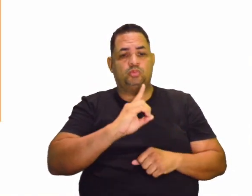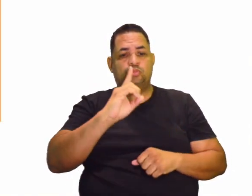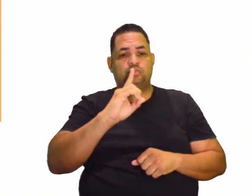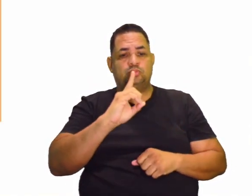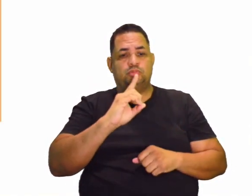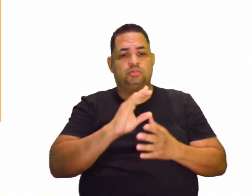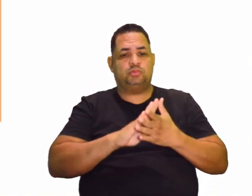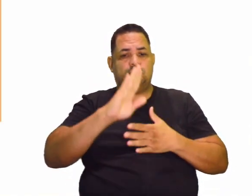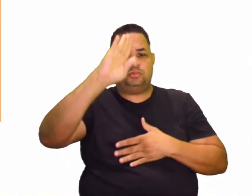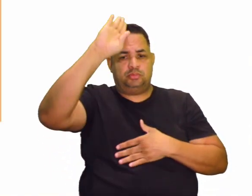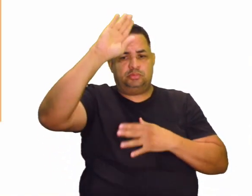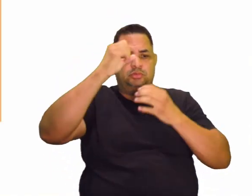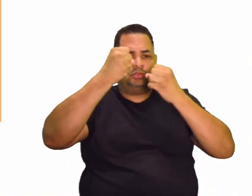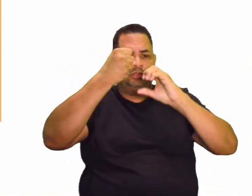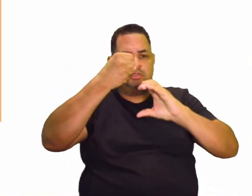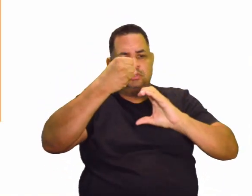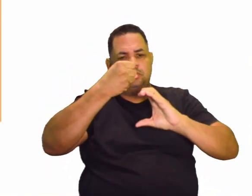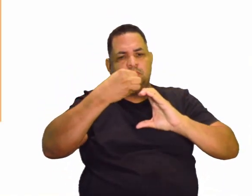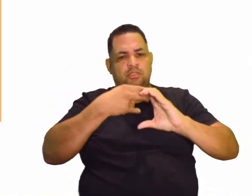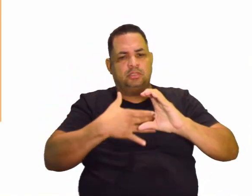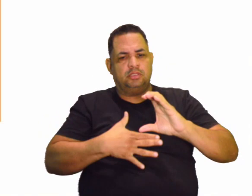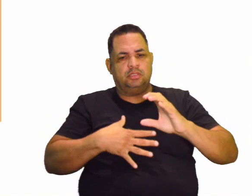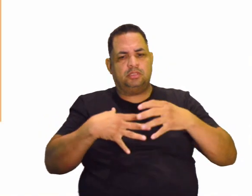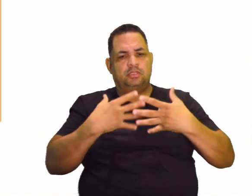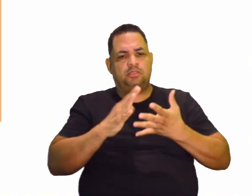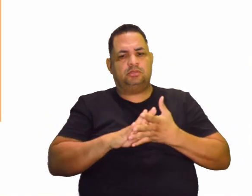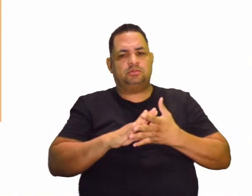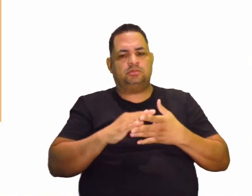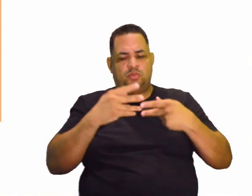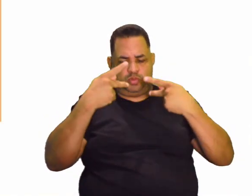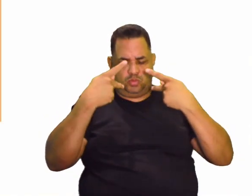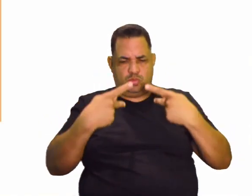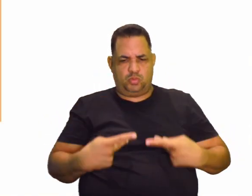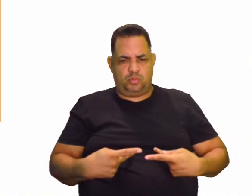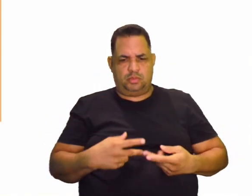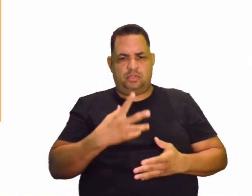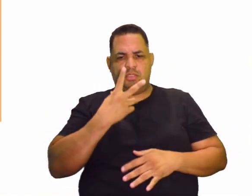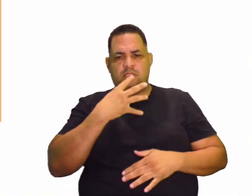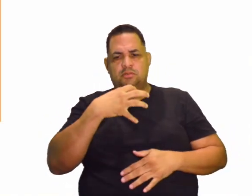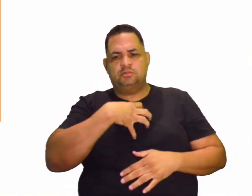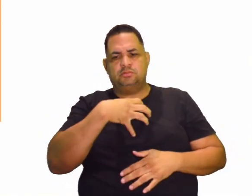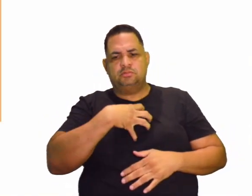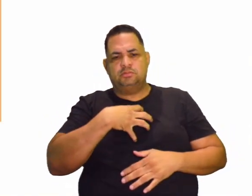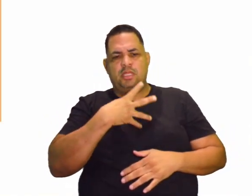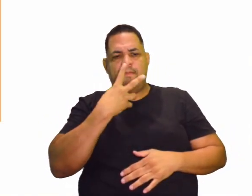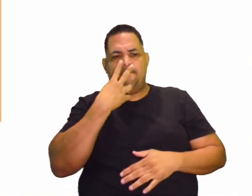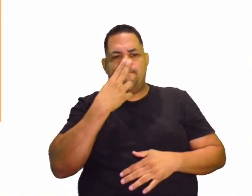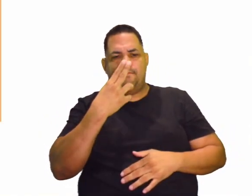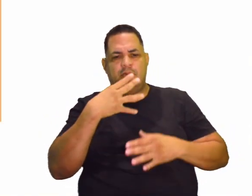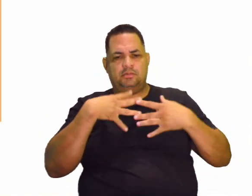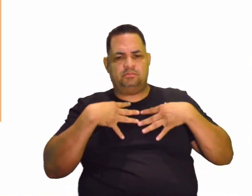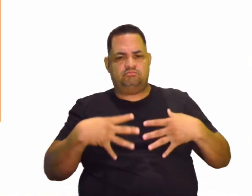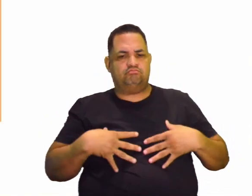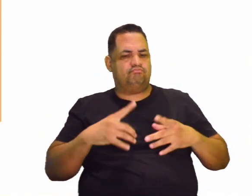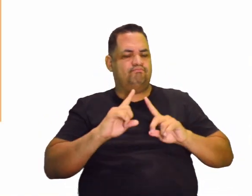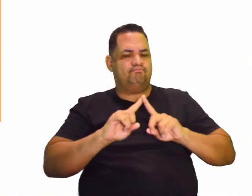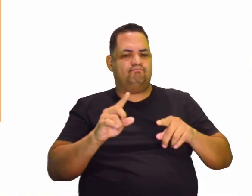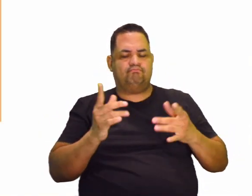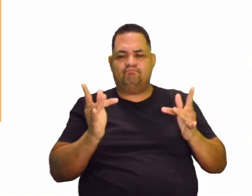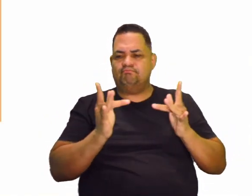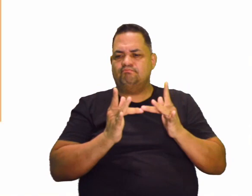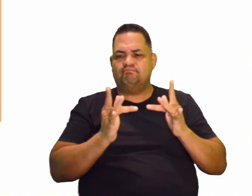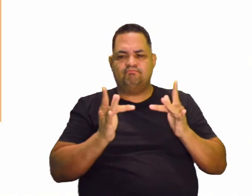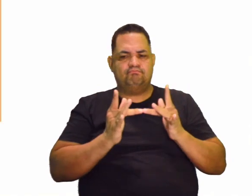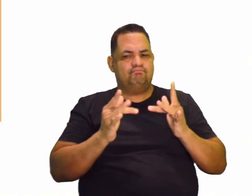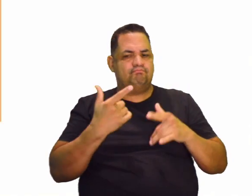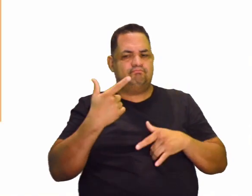humanos, como alguns sentimentos e aparência física. Porém, eles não tinham o quê? Contato direto com os homens.